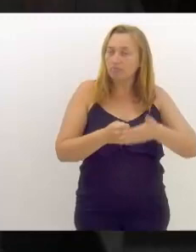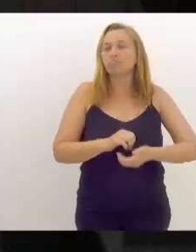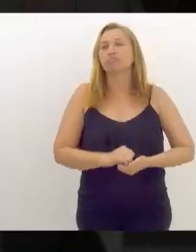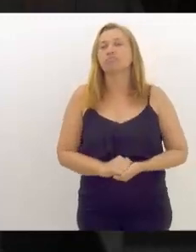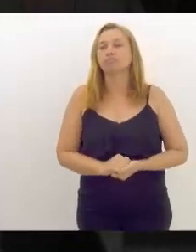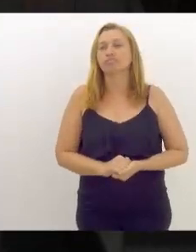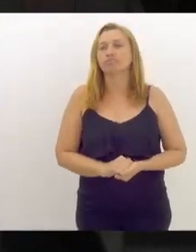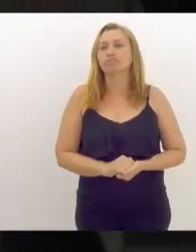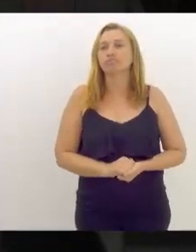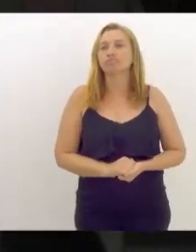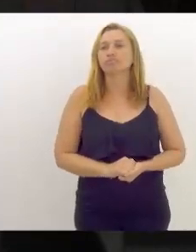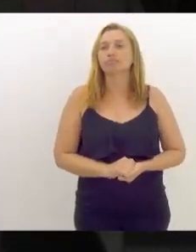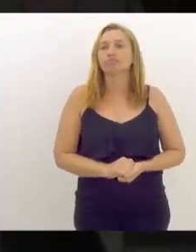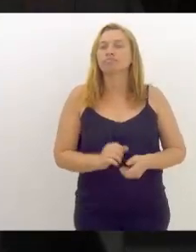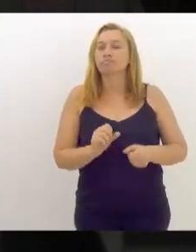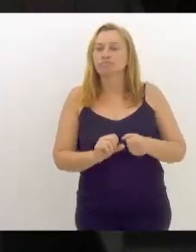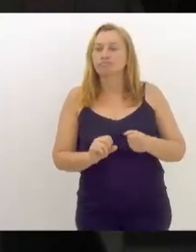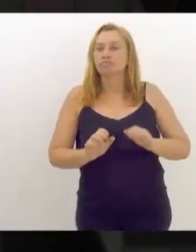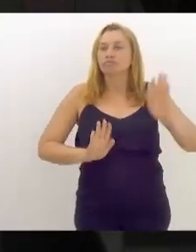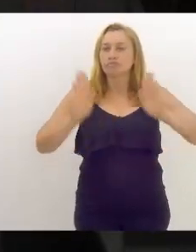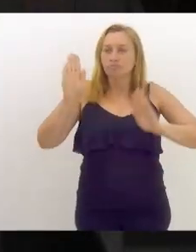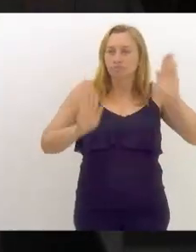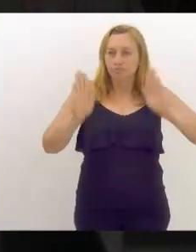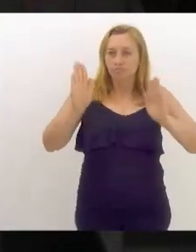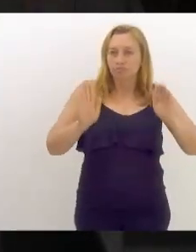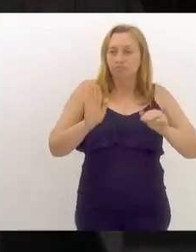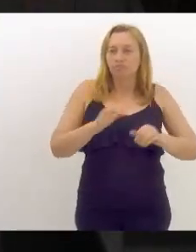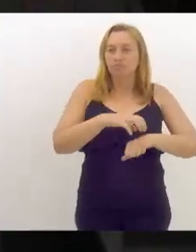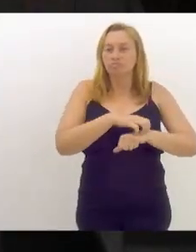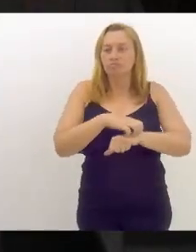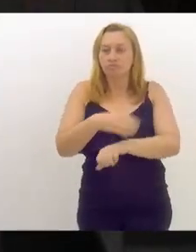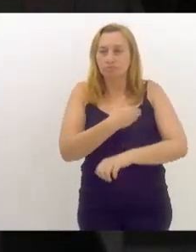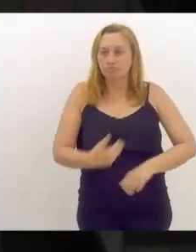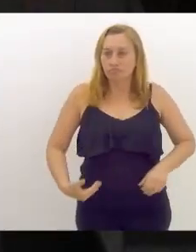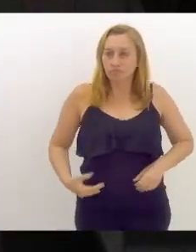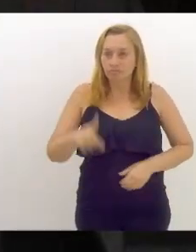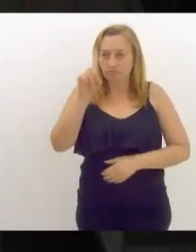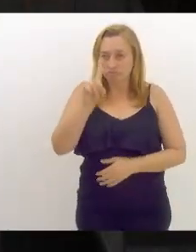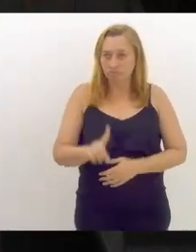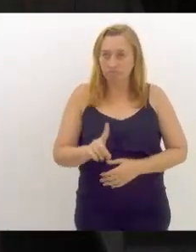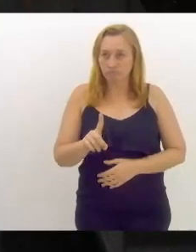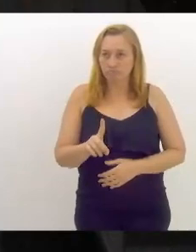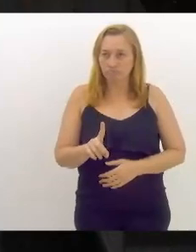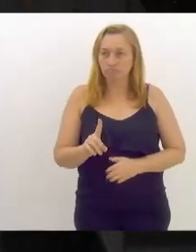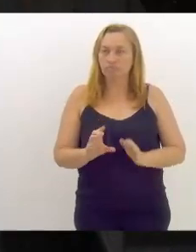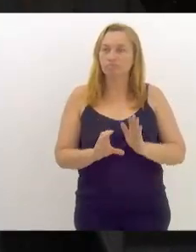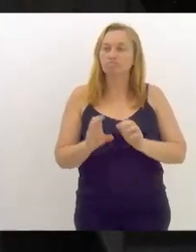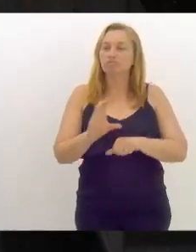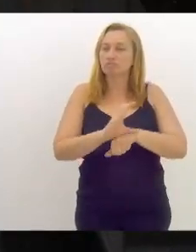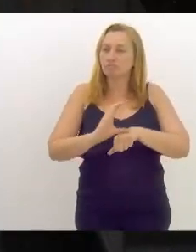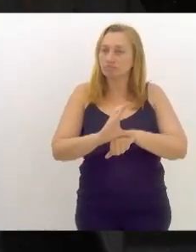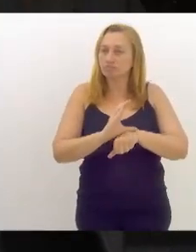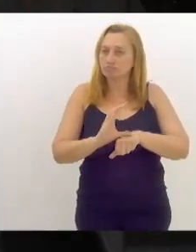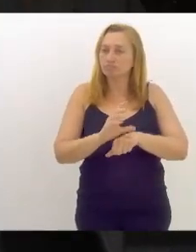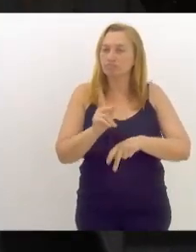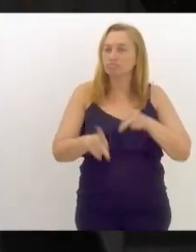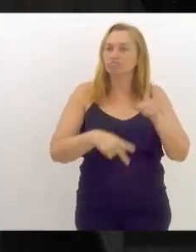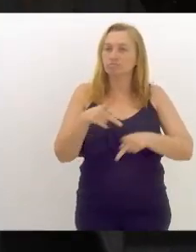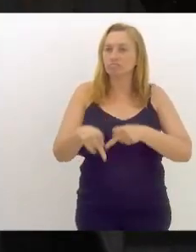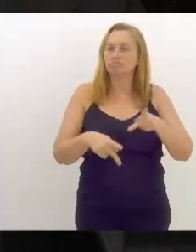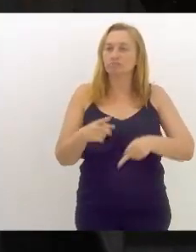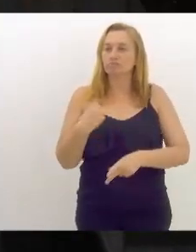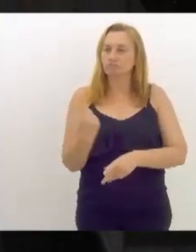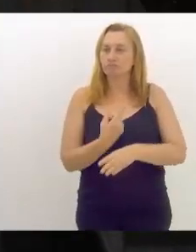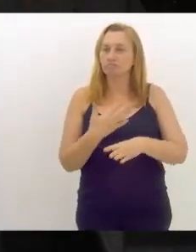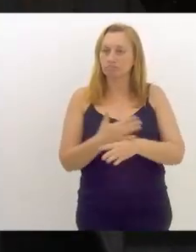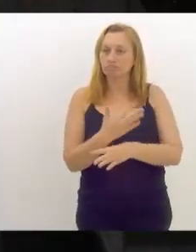seja realizada a licitação do transporte público, que é um direito constitucional da população da nossa